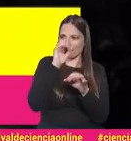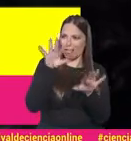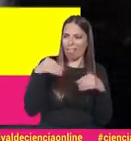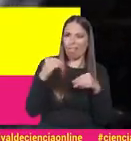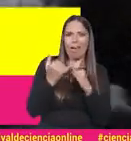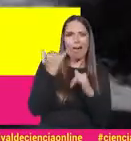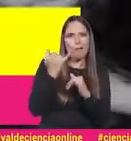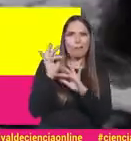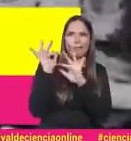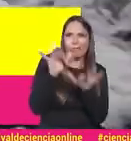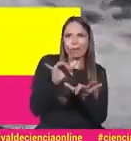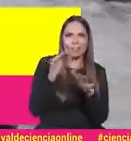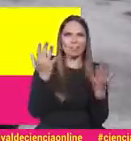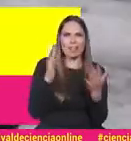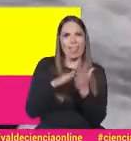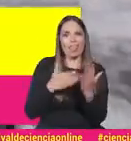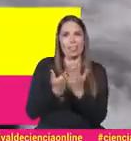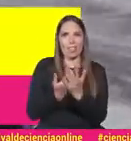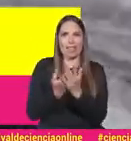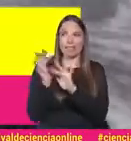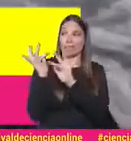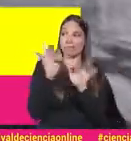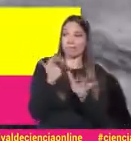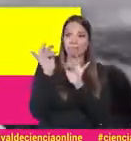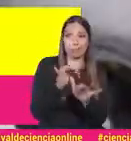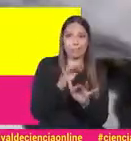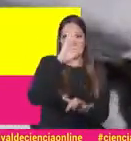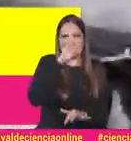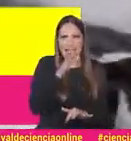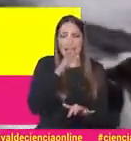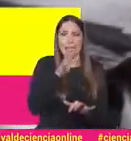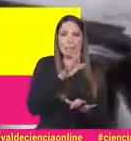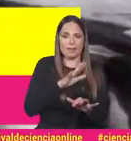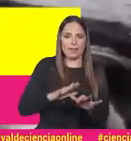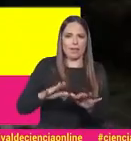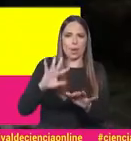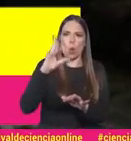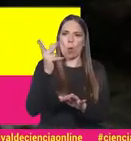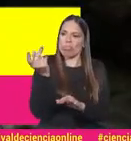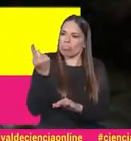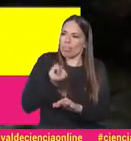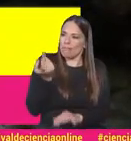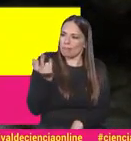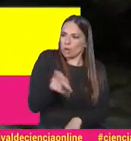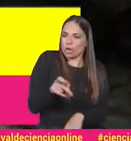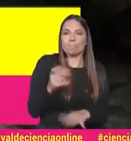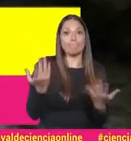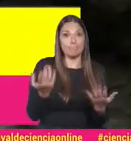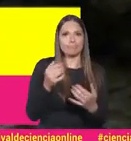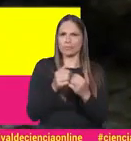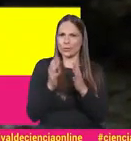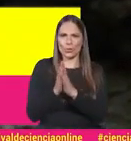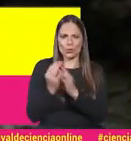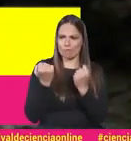que lhes permite regressar à colónia e saber exatamente qual é a melhor altura do ano para chegar. Vêm todos